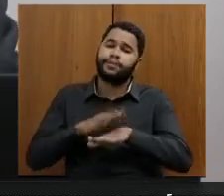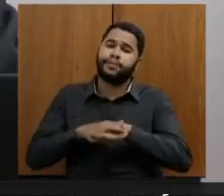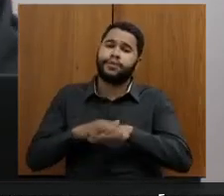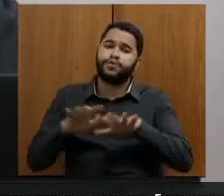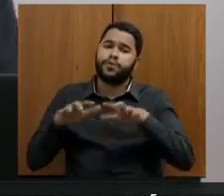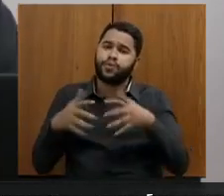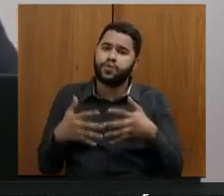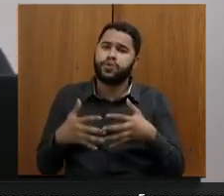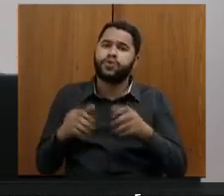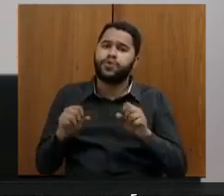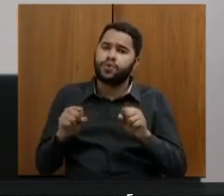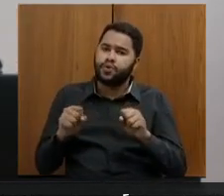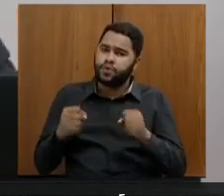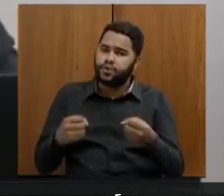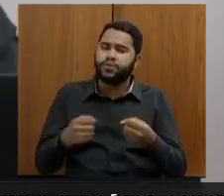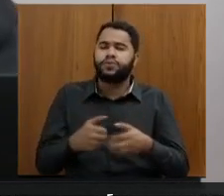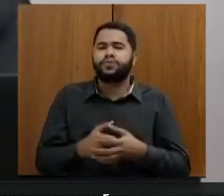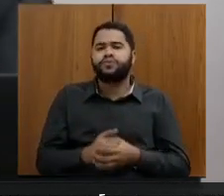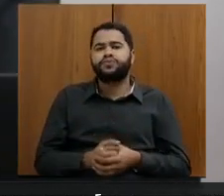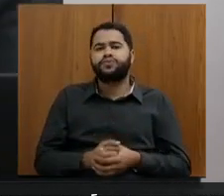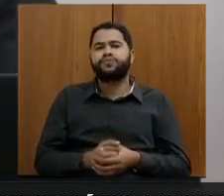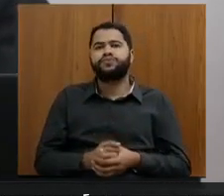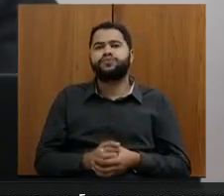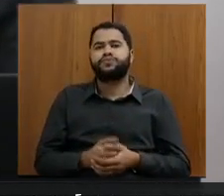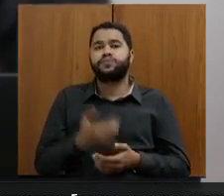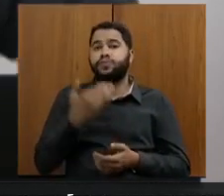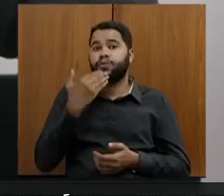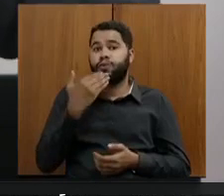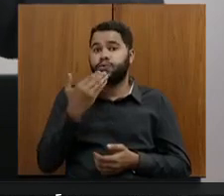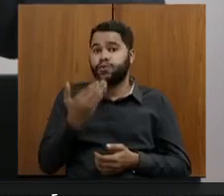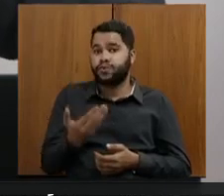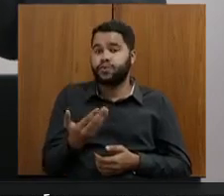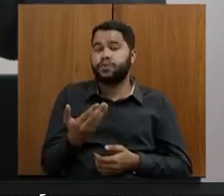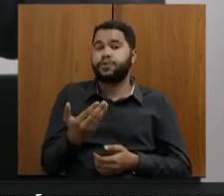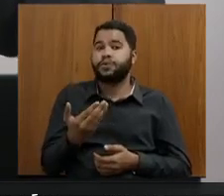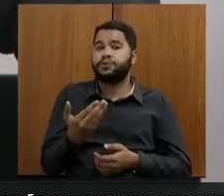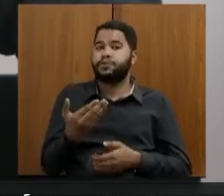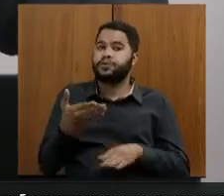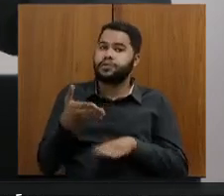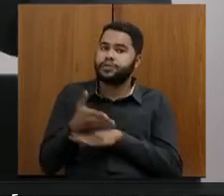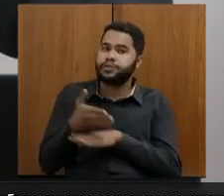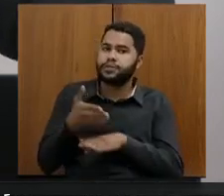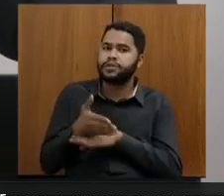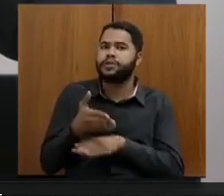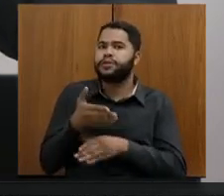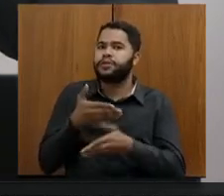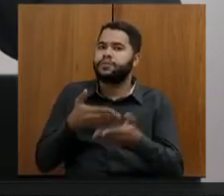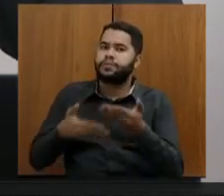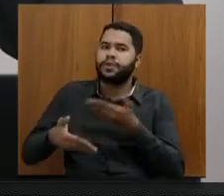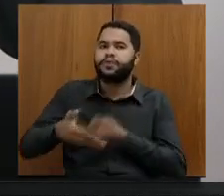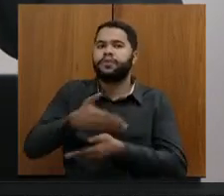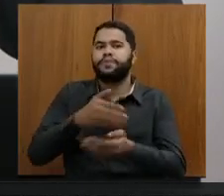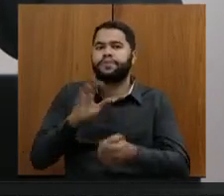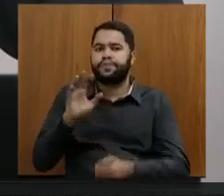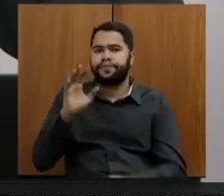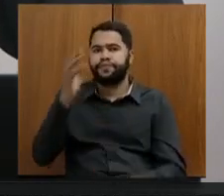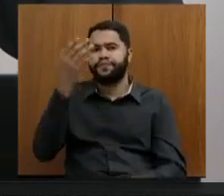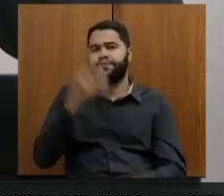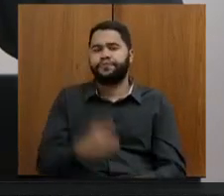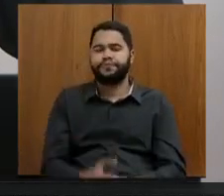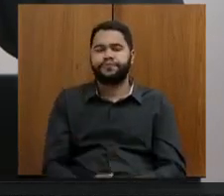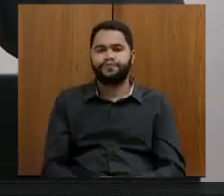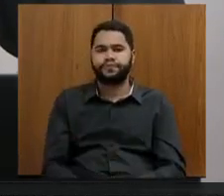comissão de Segurança Pública é solicitar intervir intermediar para que isso aconteça